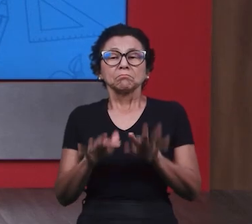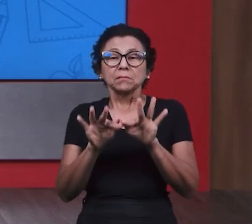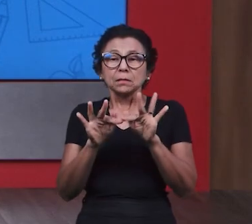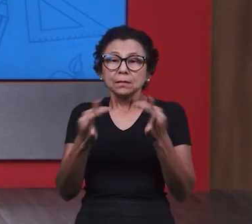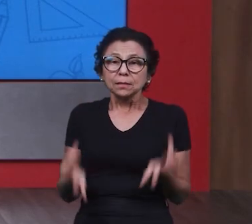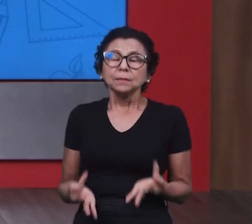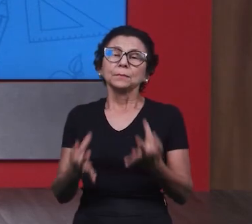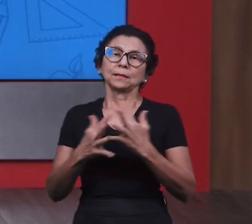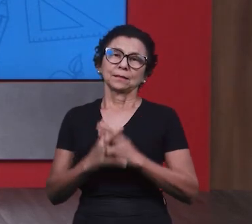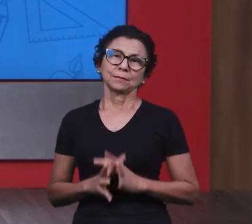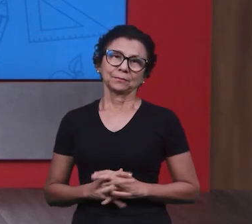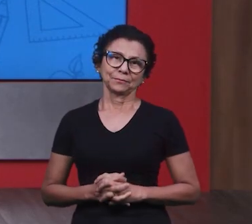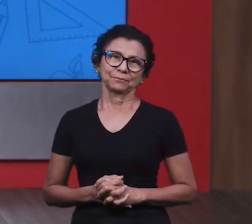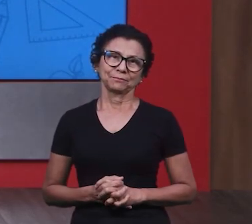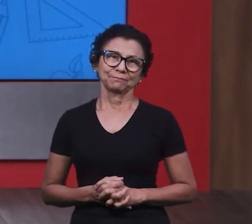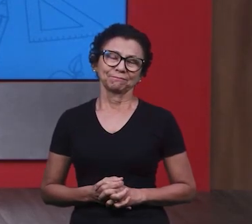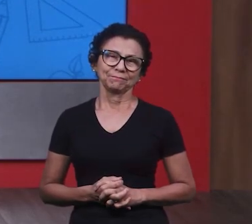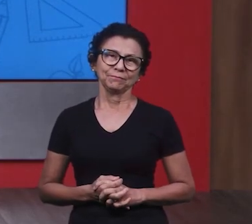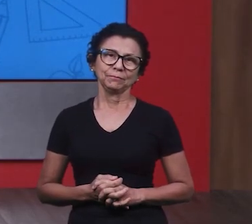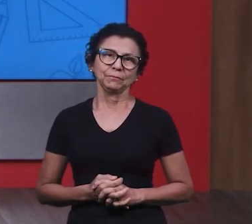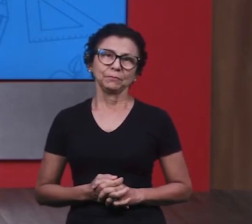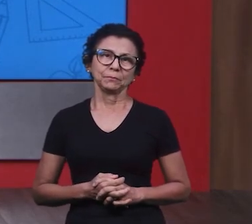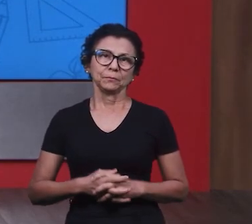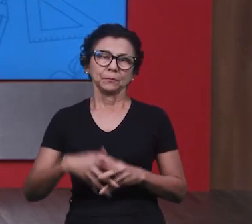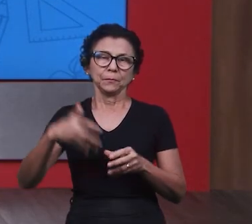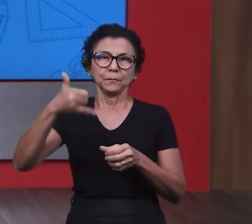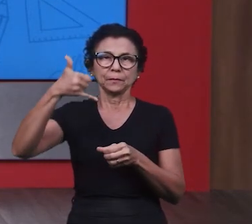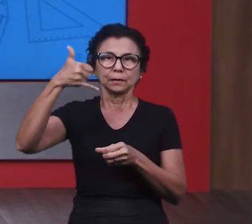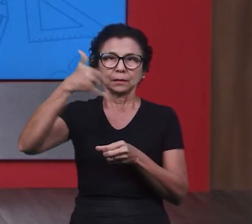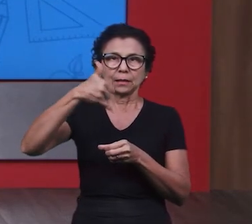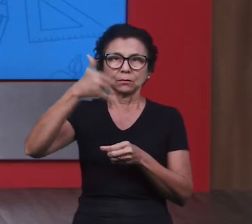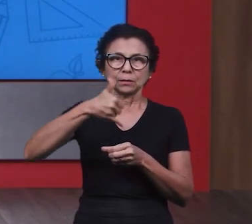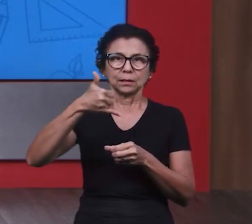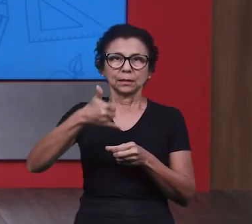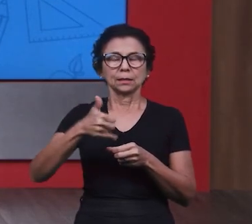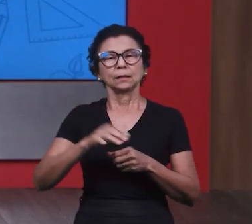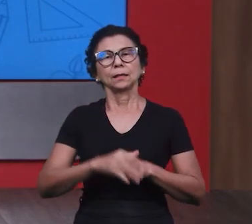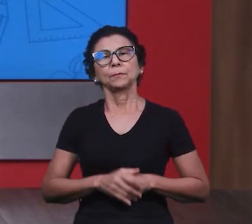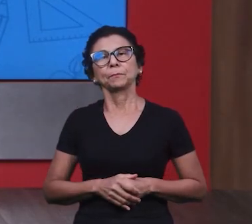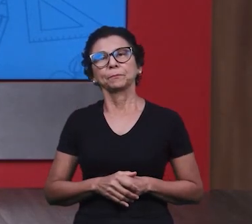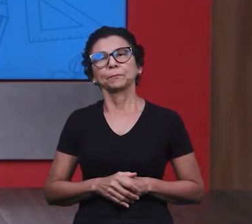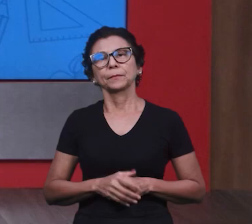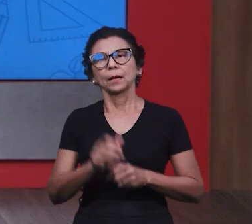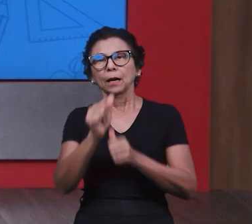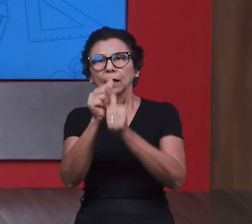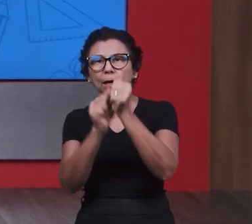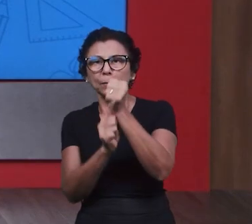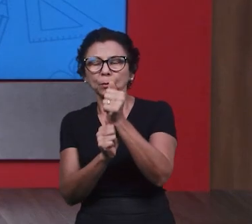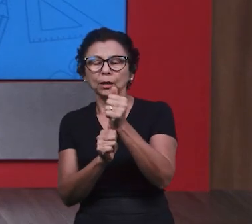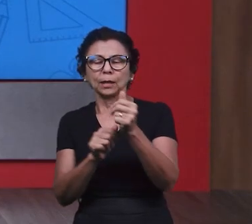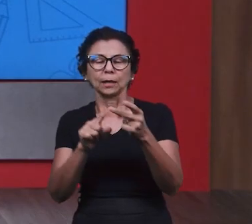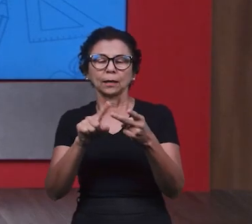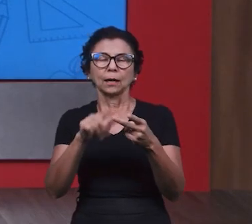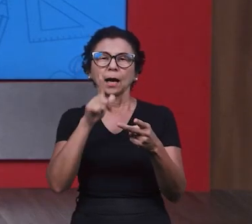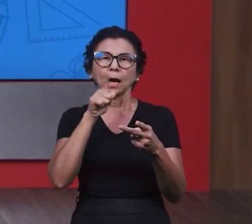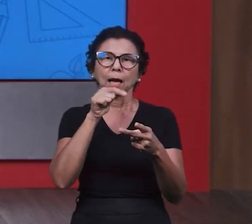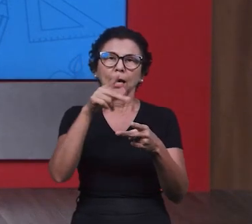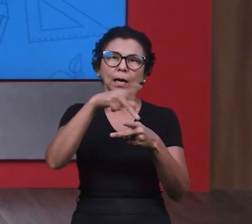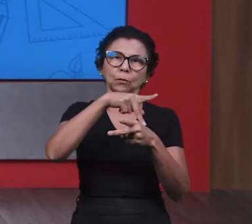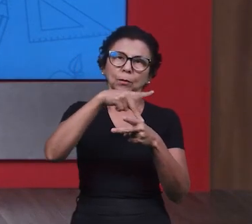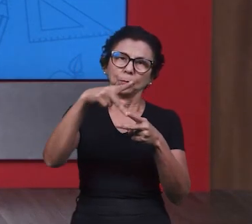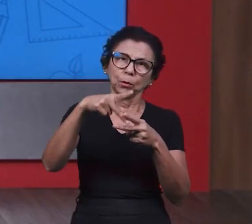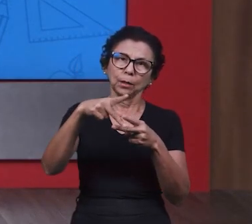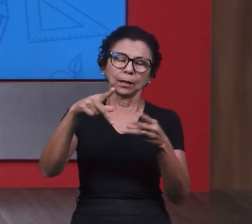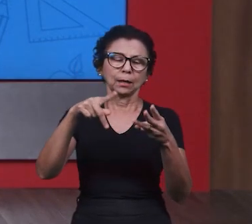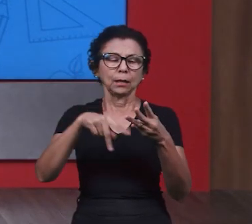simples. A gasolina apolar, a água polar. O álcool solubilizou mais na